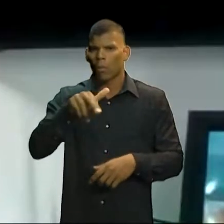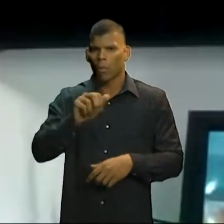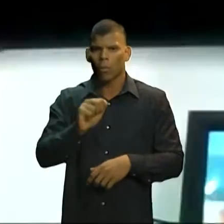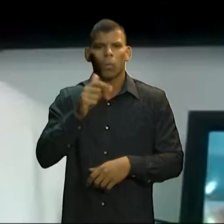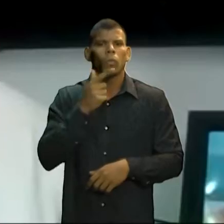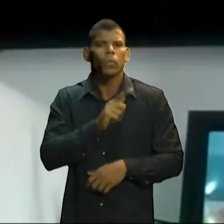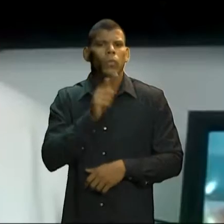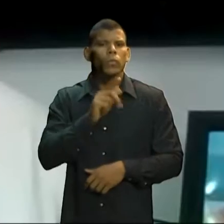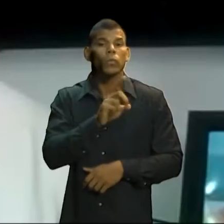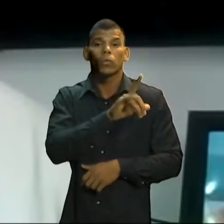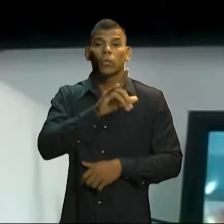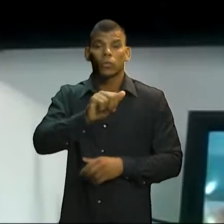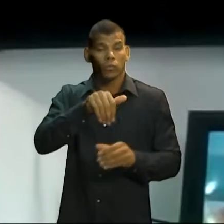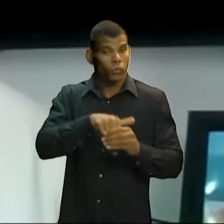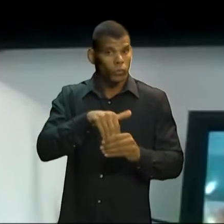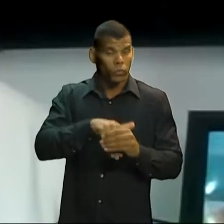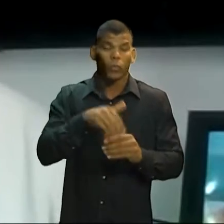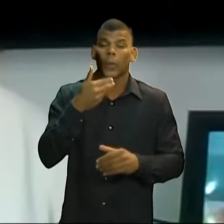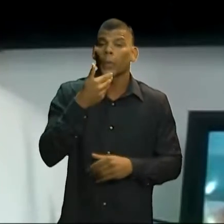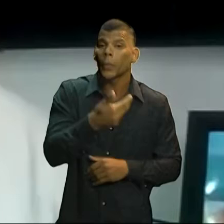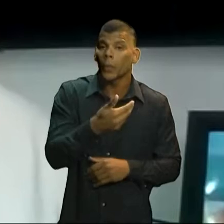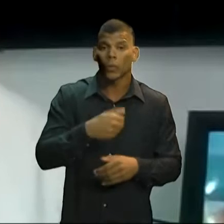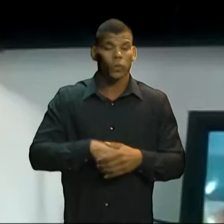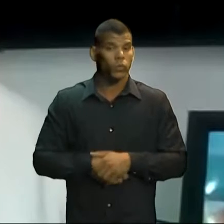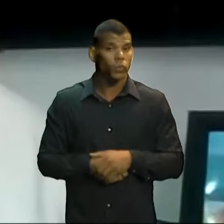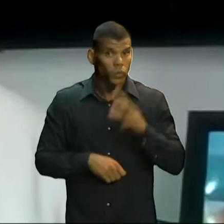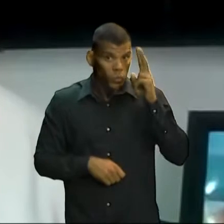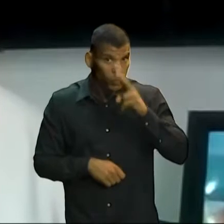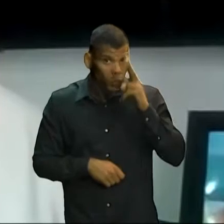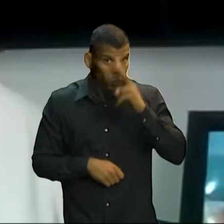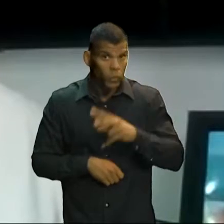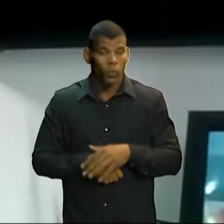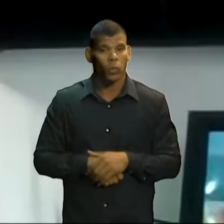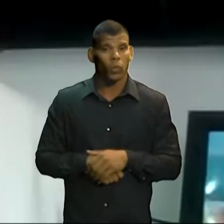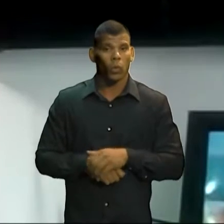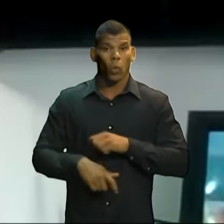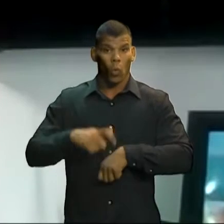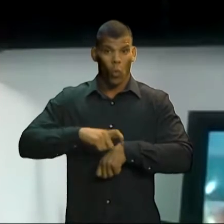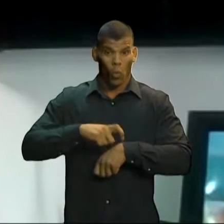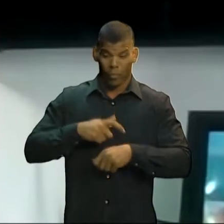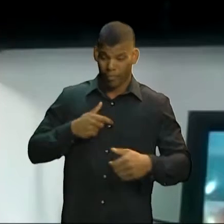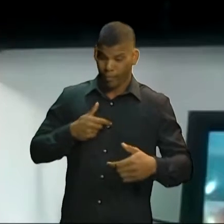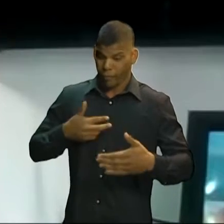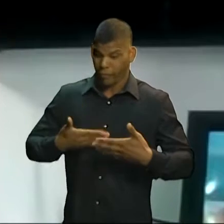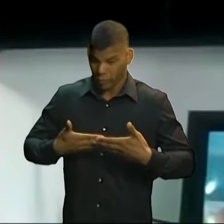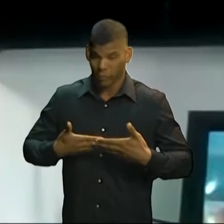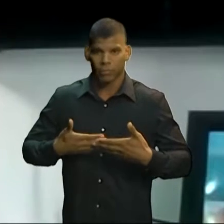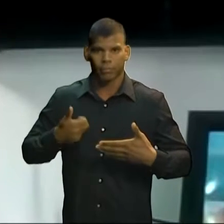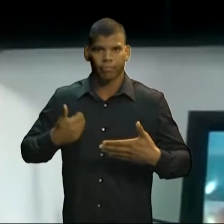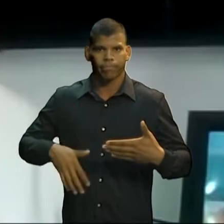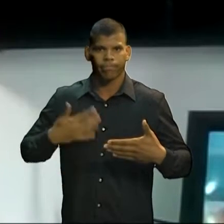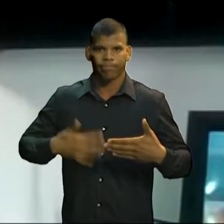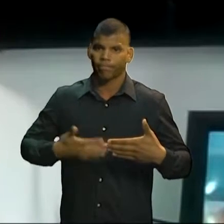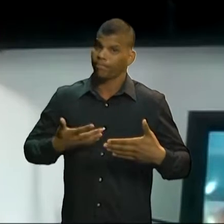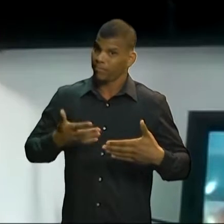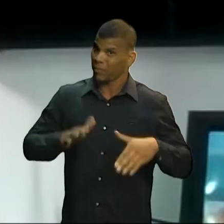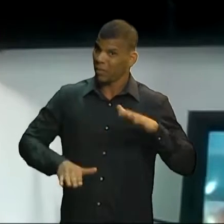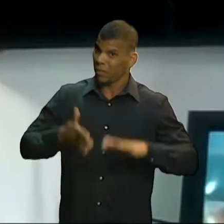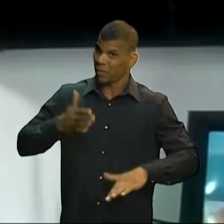da eleição. E aí a gente pede, a gente lembra que não deixe para a última hora, porque quando o pessoal deixa para a última hora,